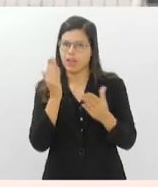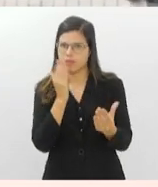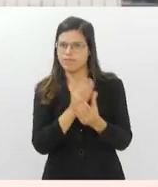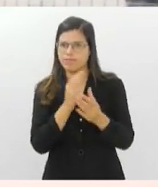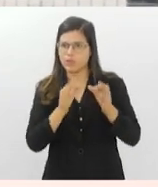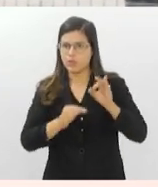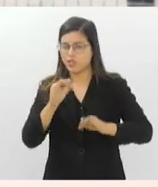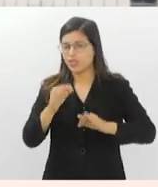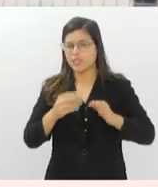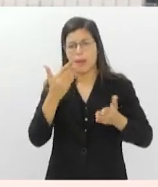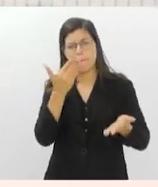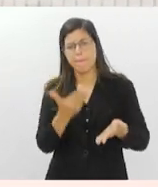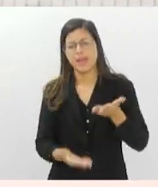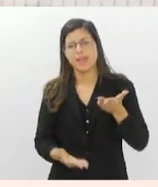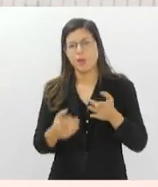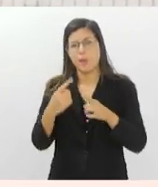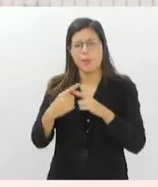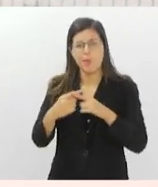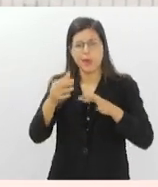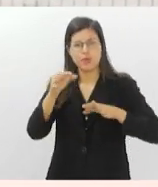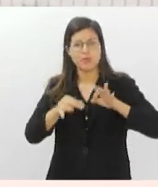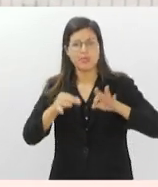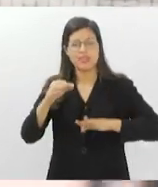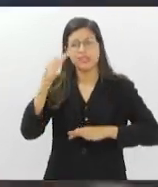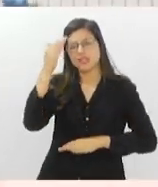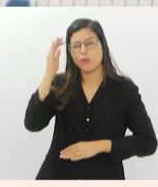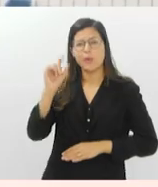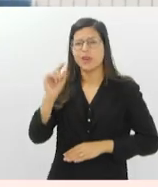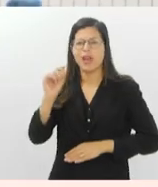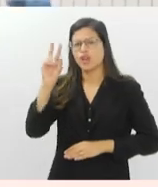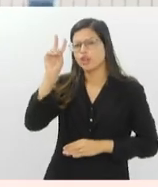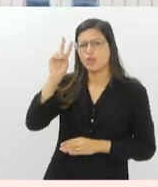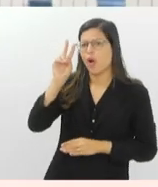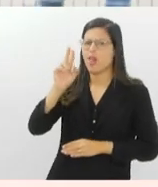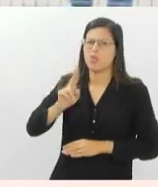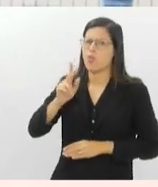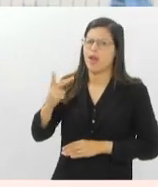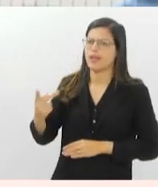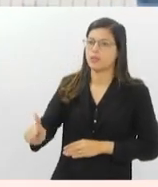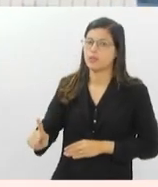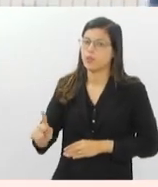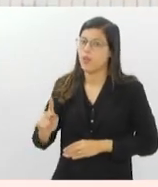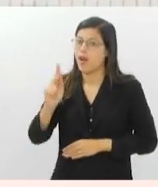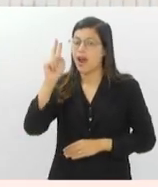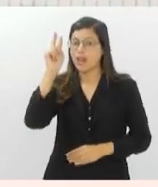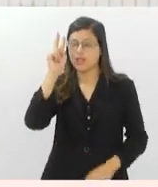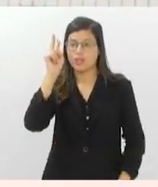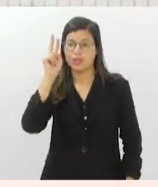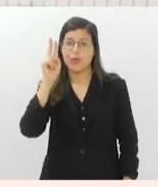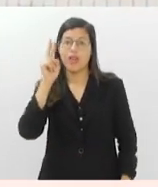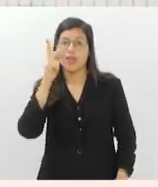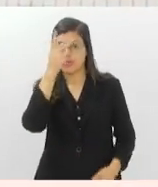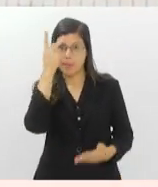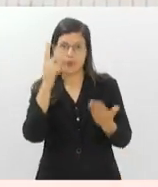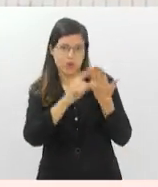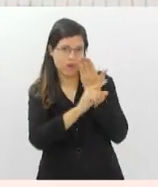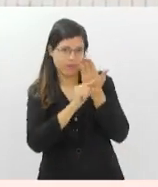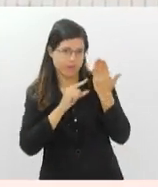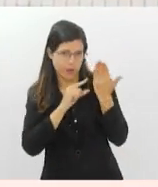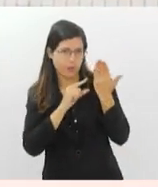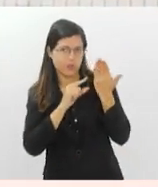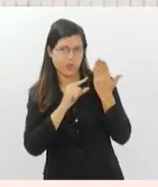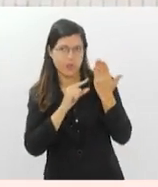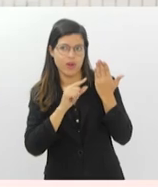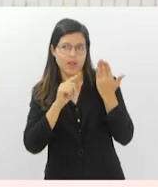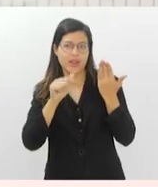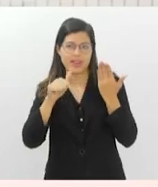ele perdeu, porque a justiça entendeu que a história não é dele, a história é da autora, no caso a